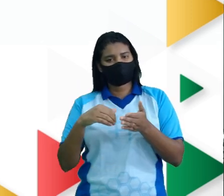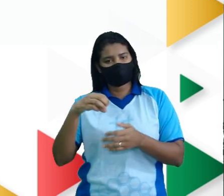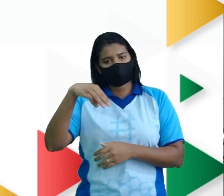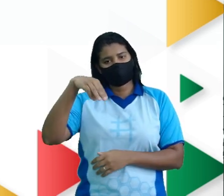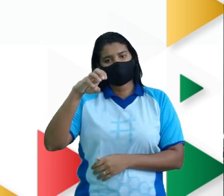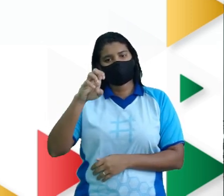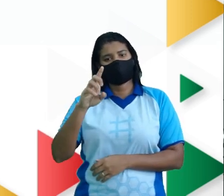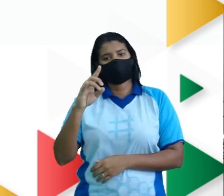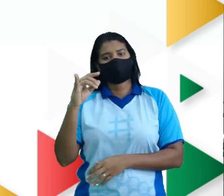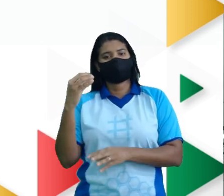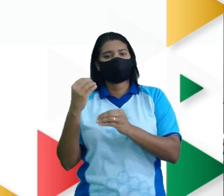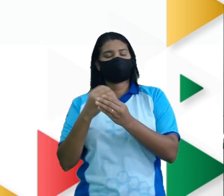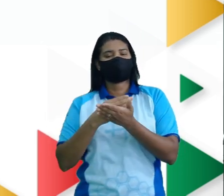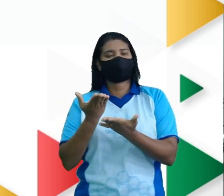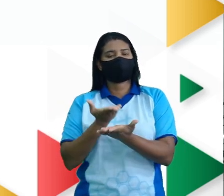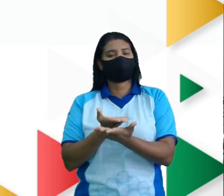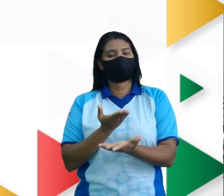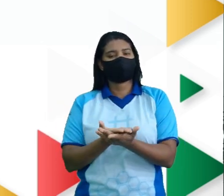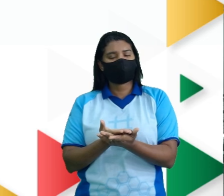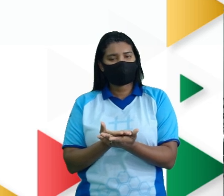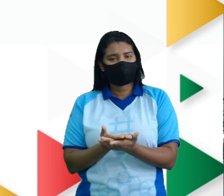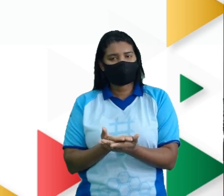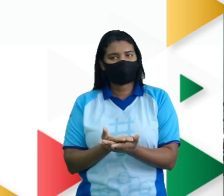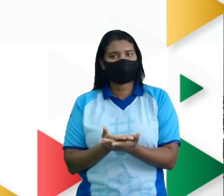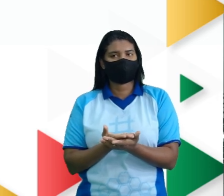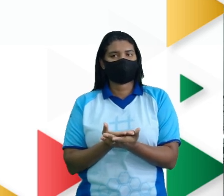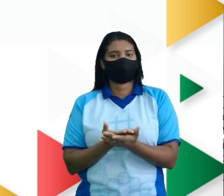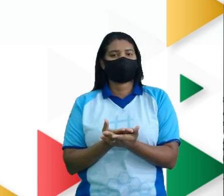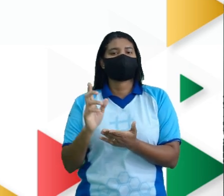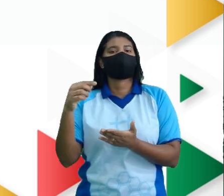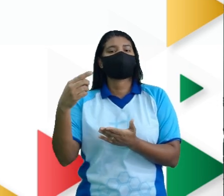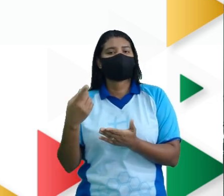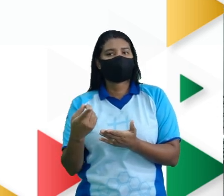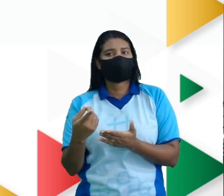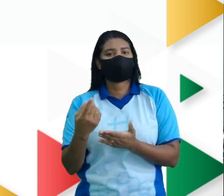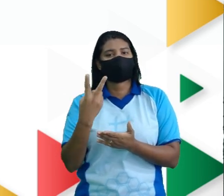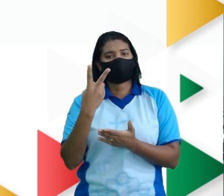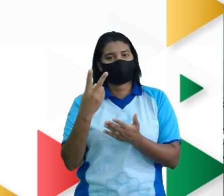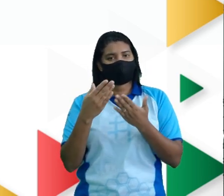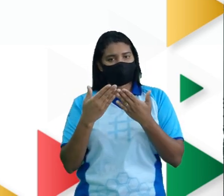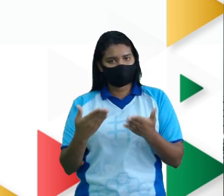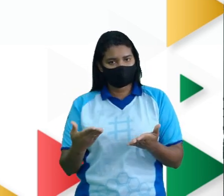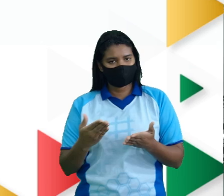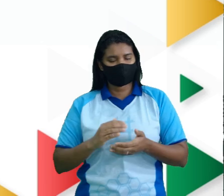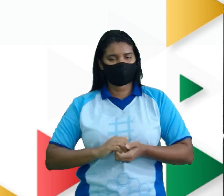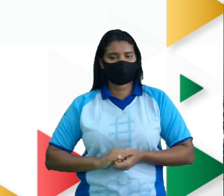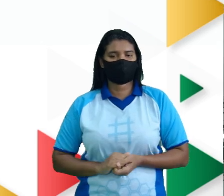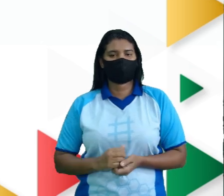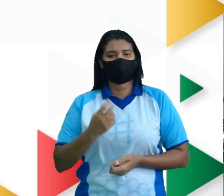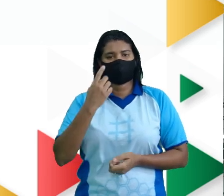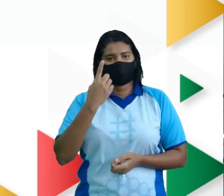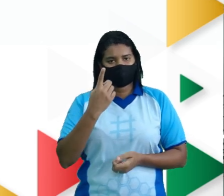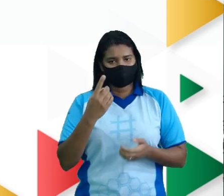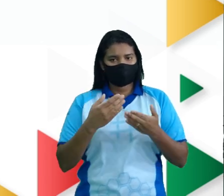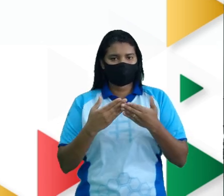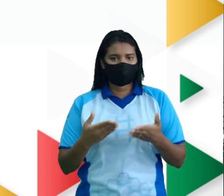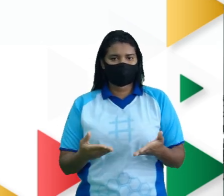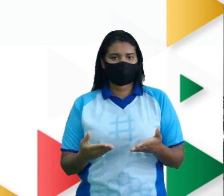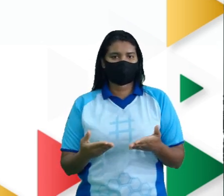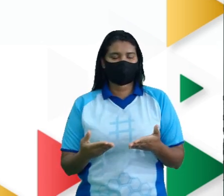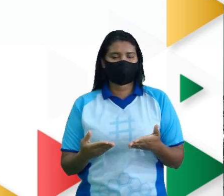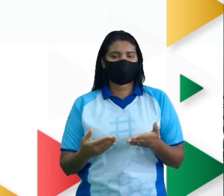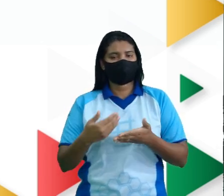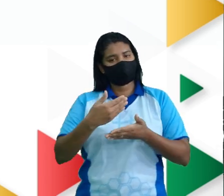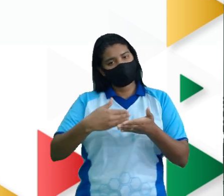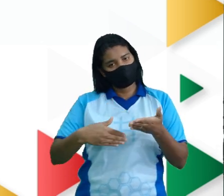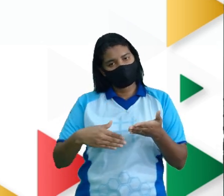início da aula, você estudou. Qual a próxima sequência? Fazer 2 provas. Fez uma prova, fez um teste, ou pode